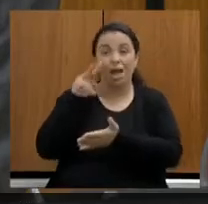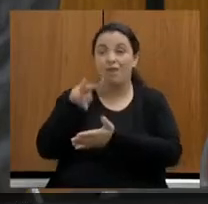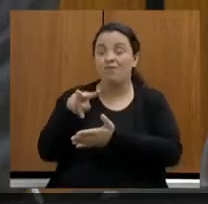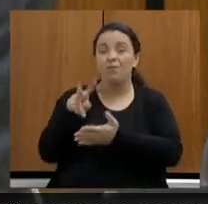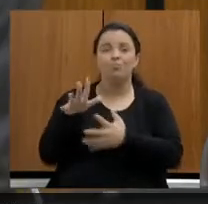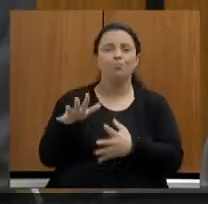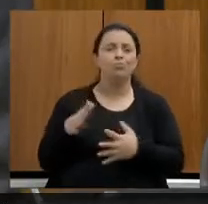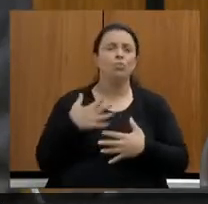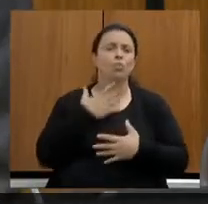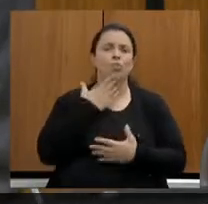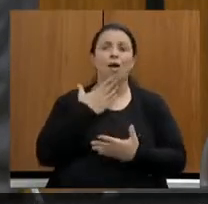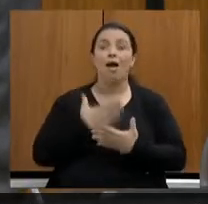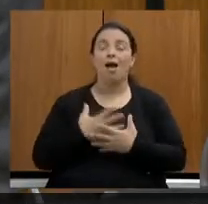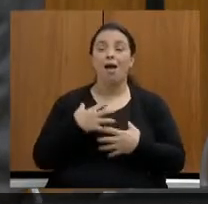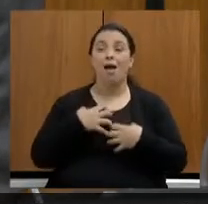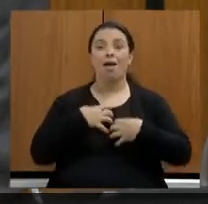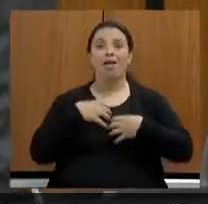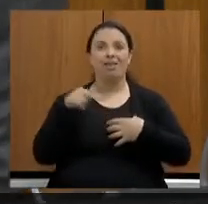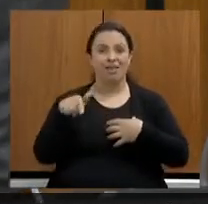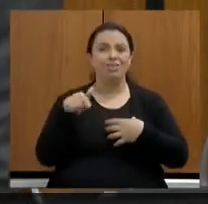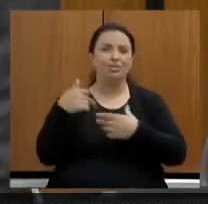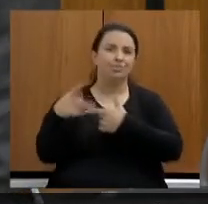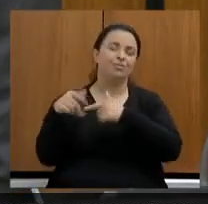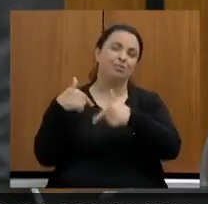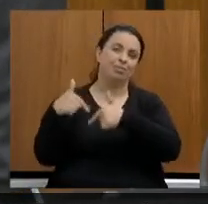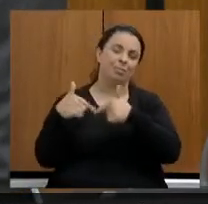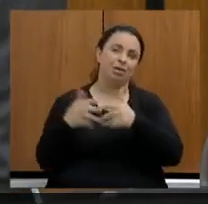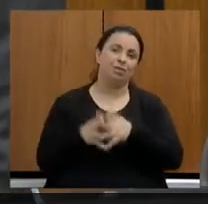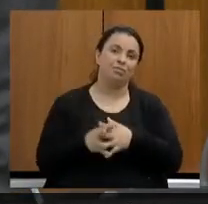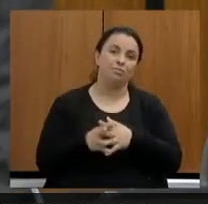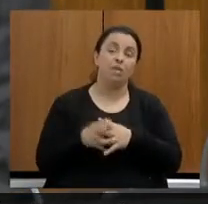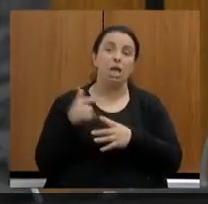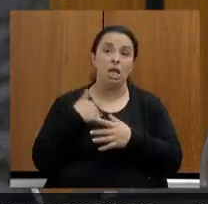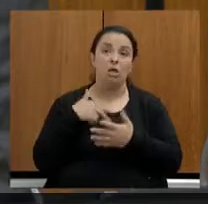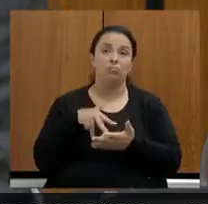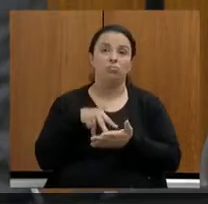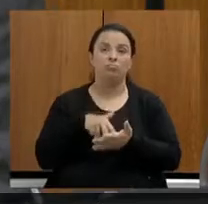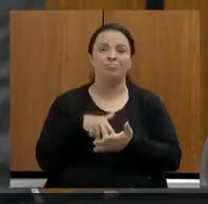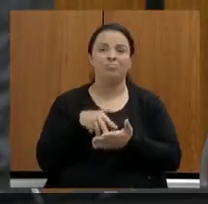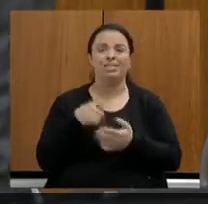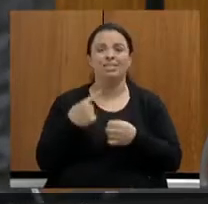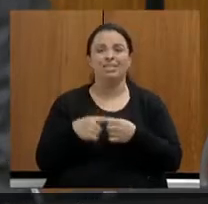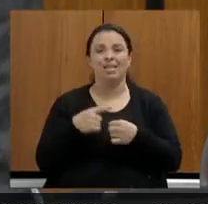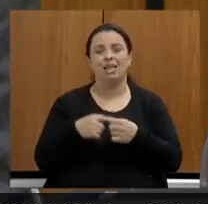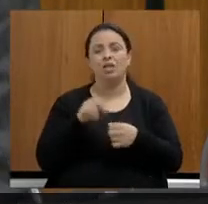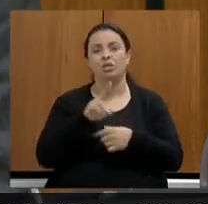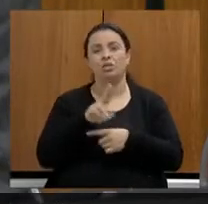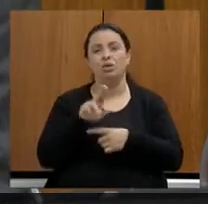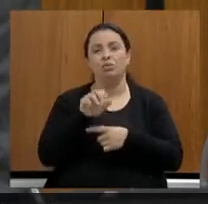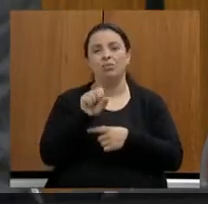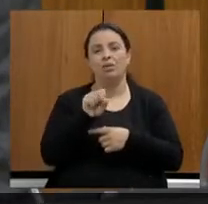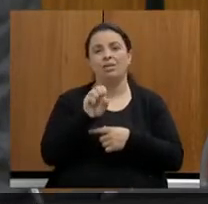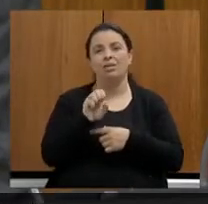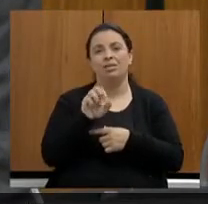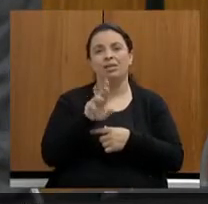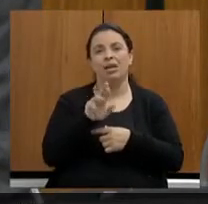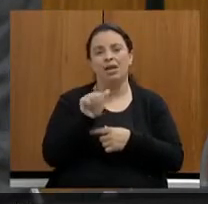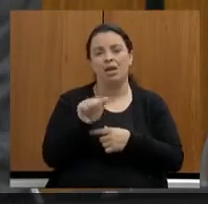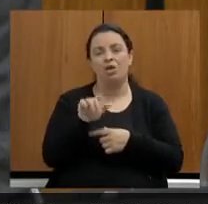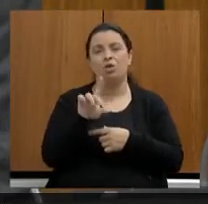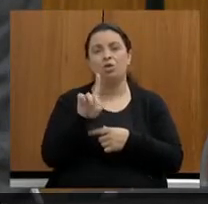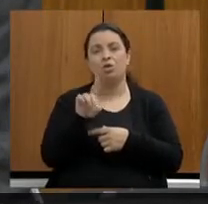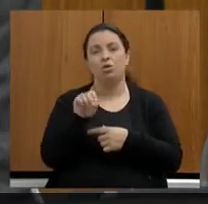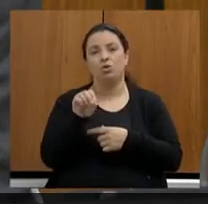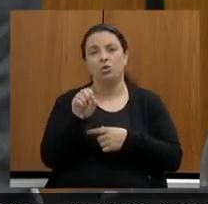fazem elas fazem eu estive na cidade de Serra dos Aimorés Júlia a professora Júlia e lá existe